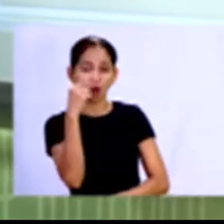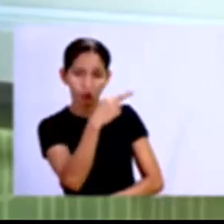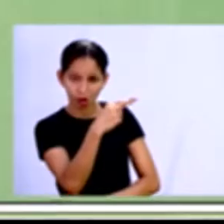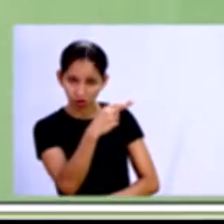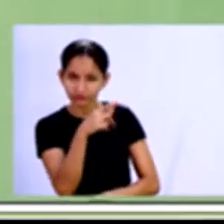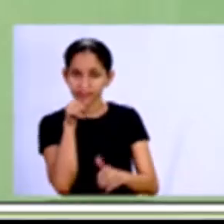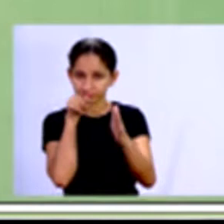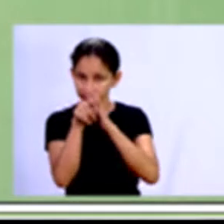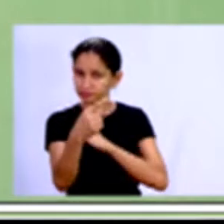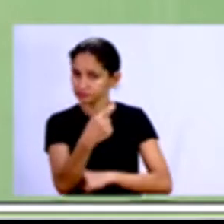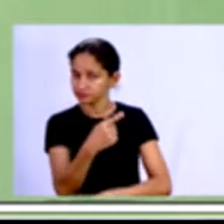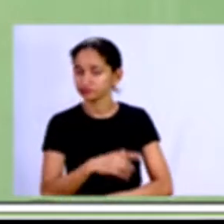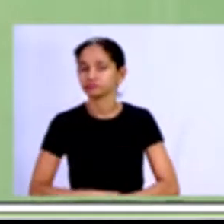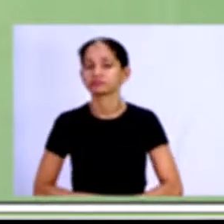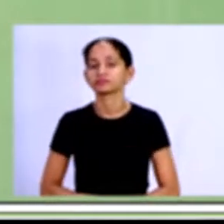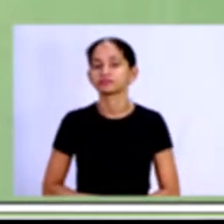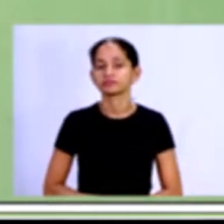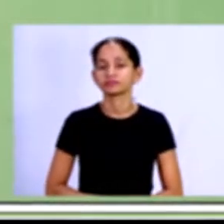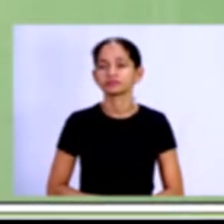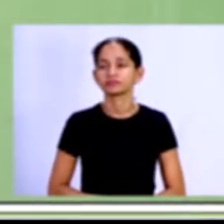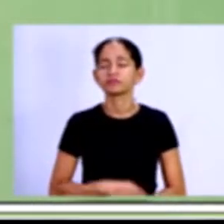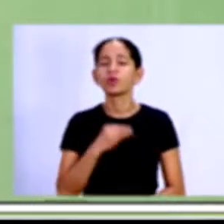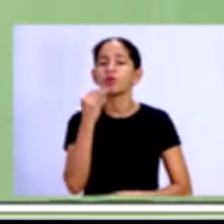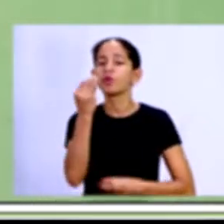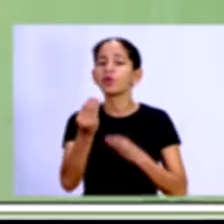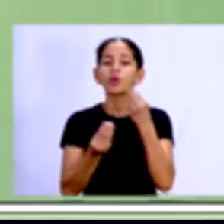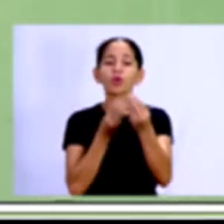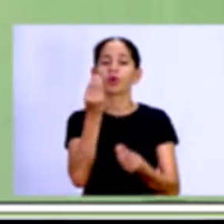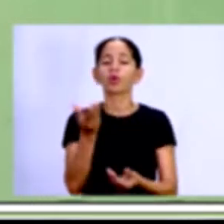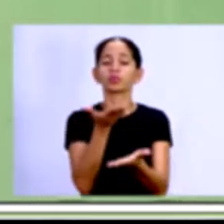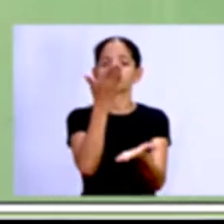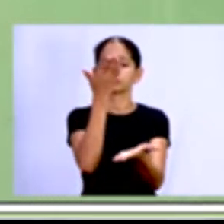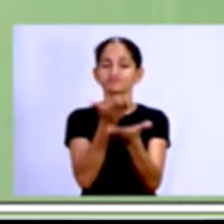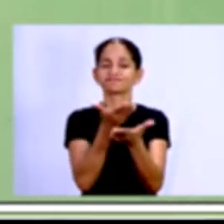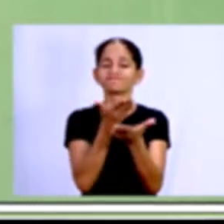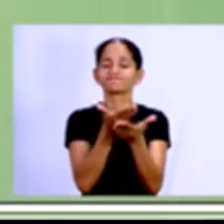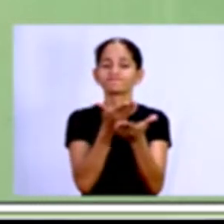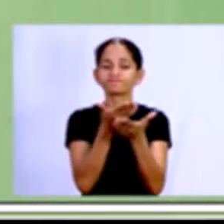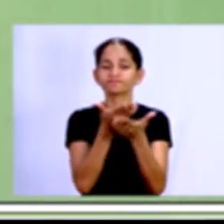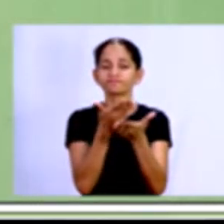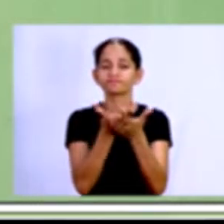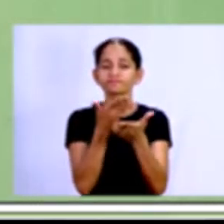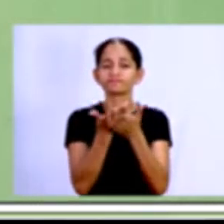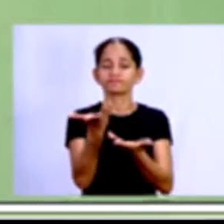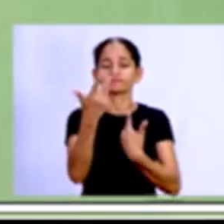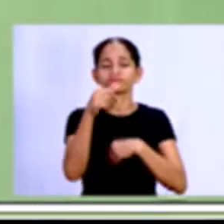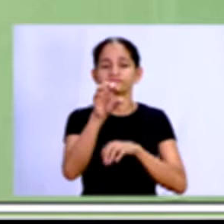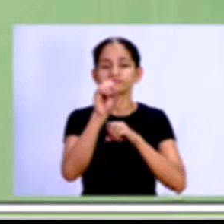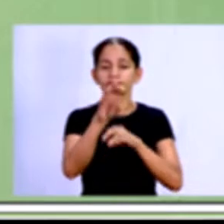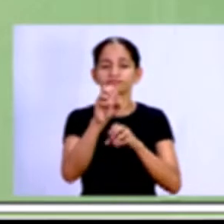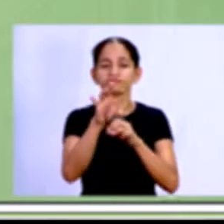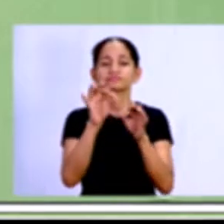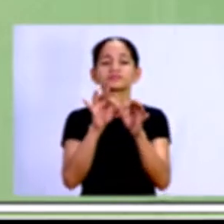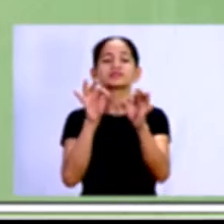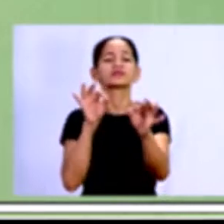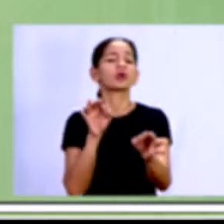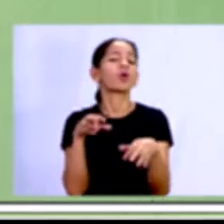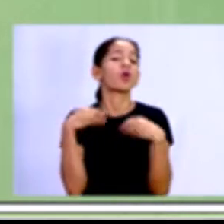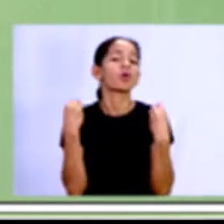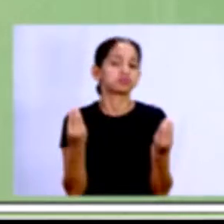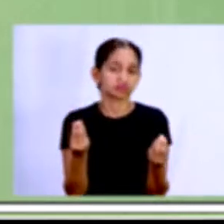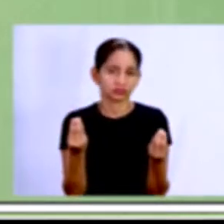que interessante essa pergunta: como estudar na educação à